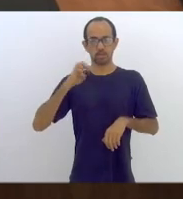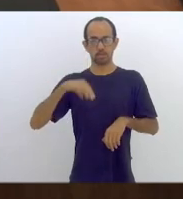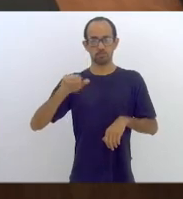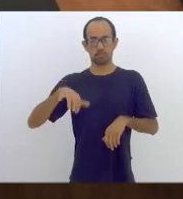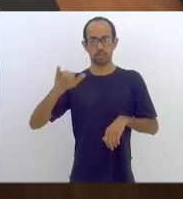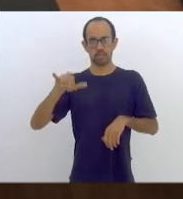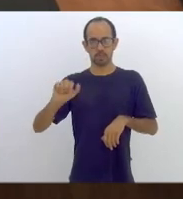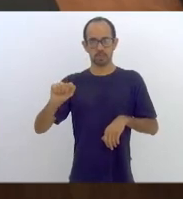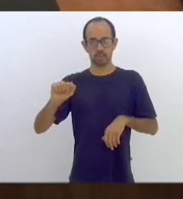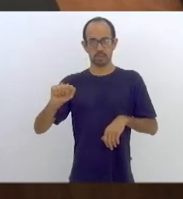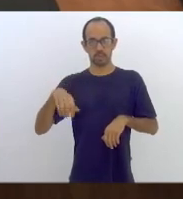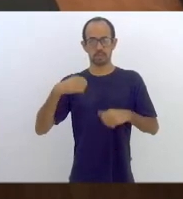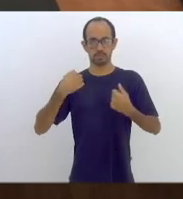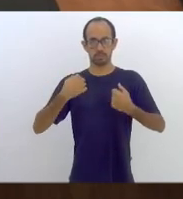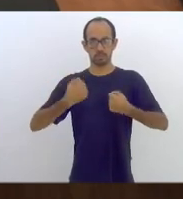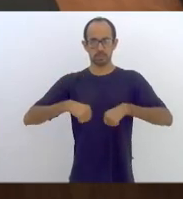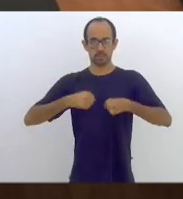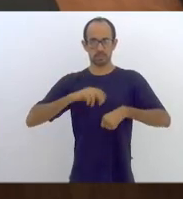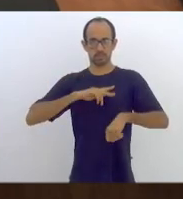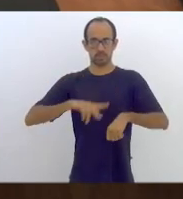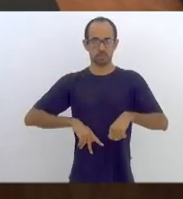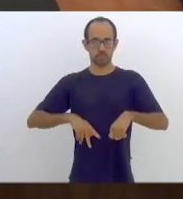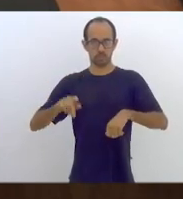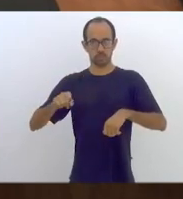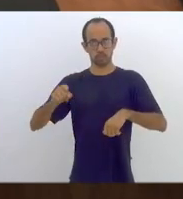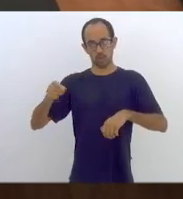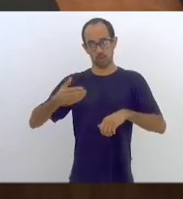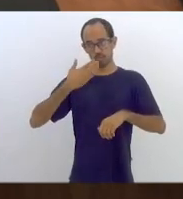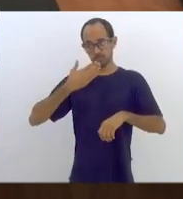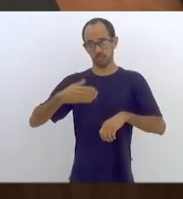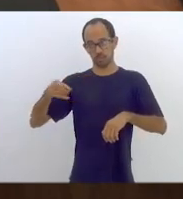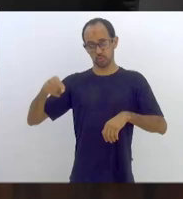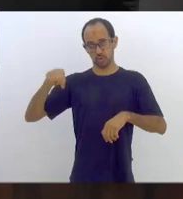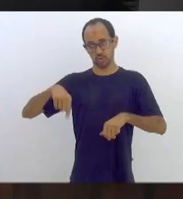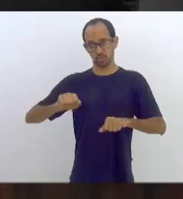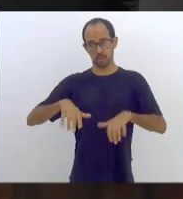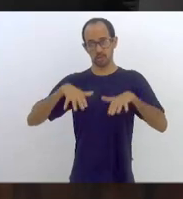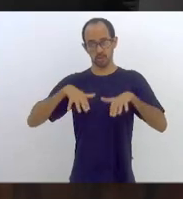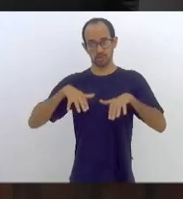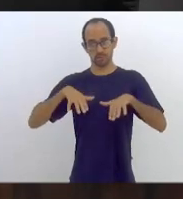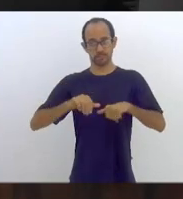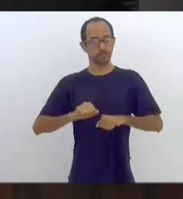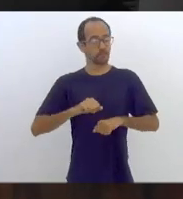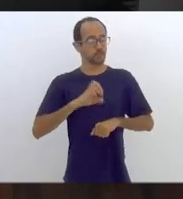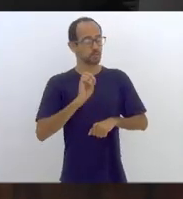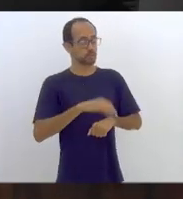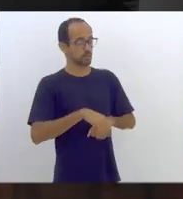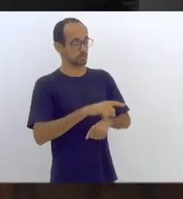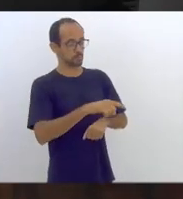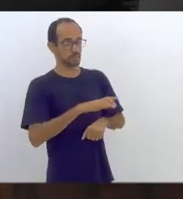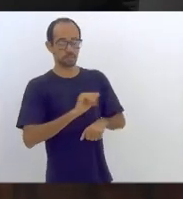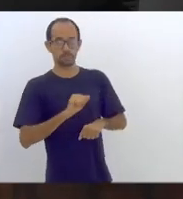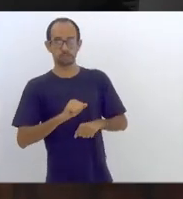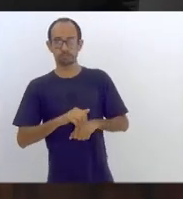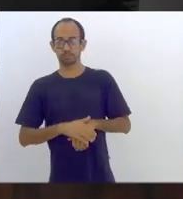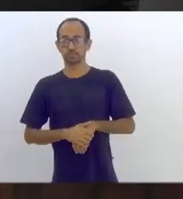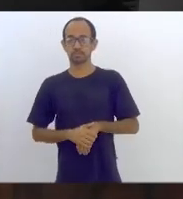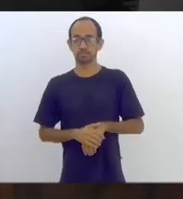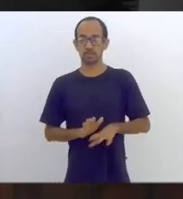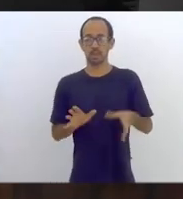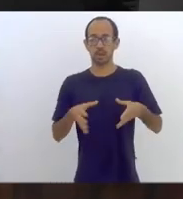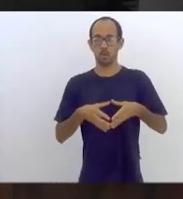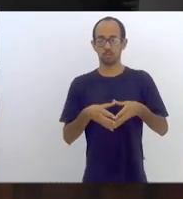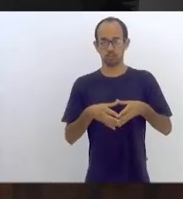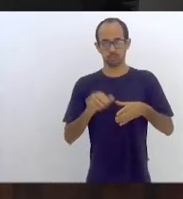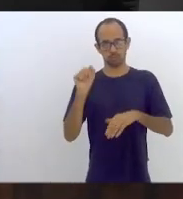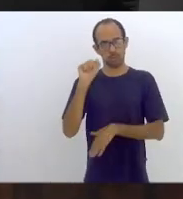que o senhor aqui tinha definido era comissão de do ambiente